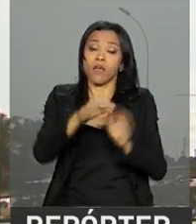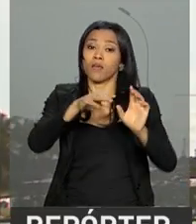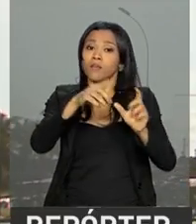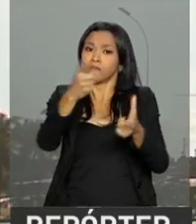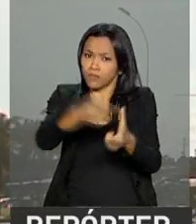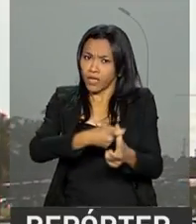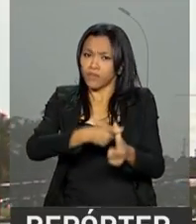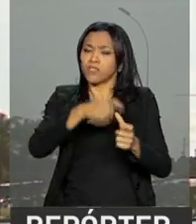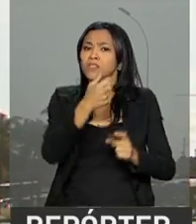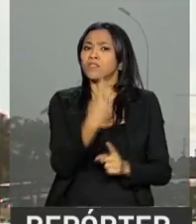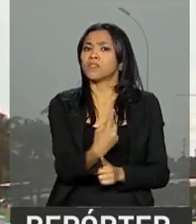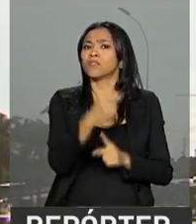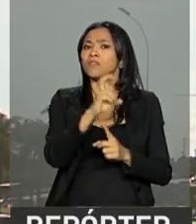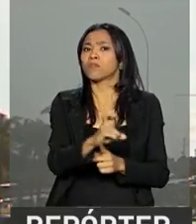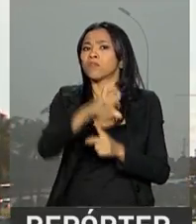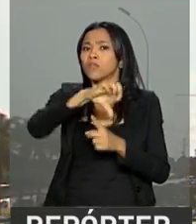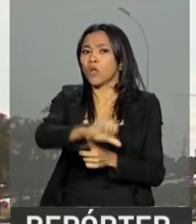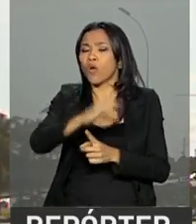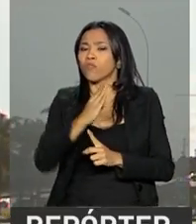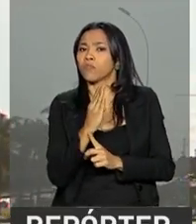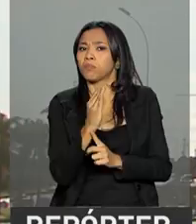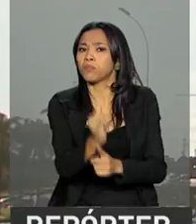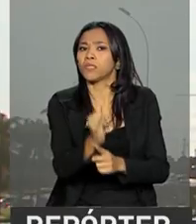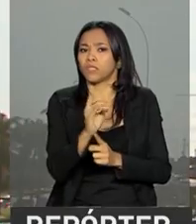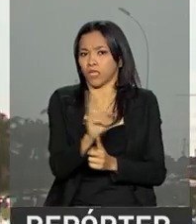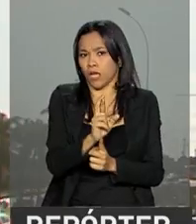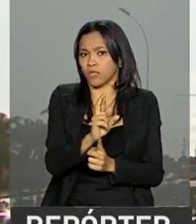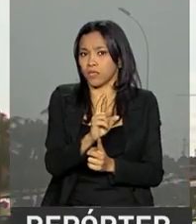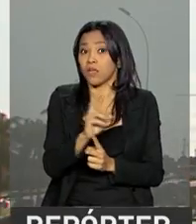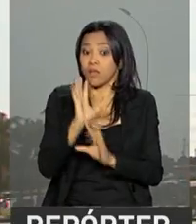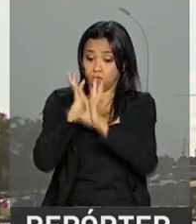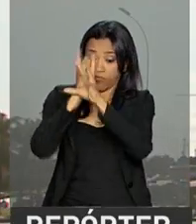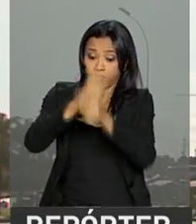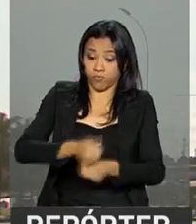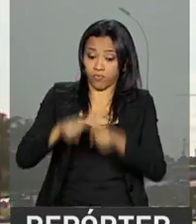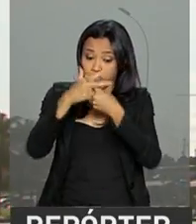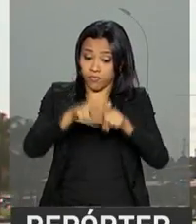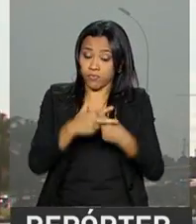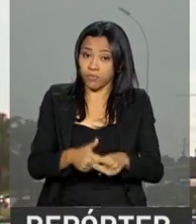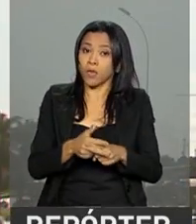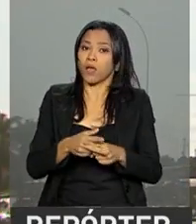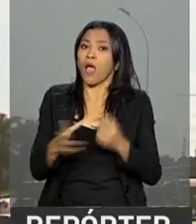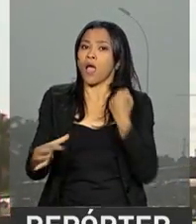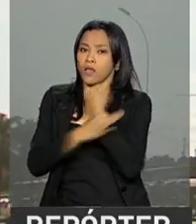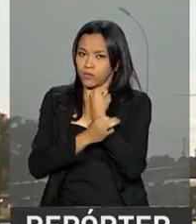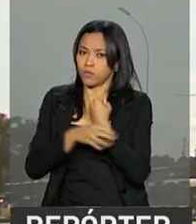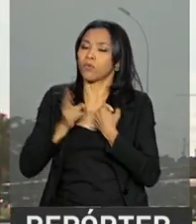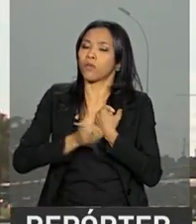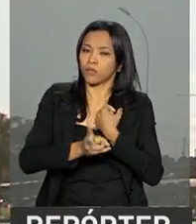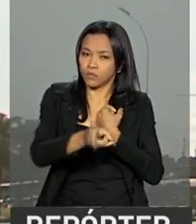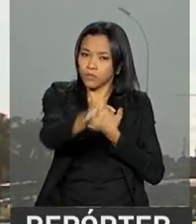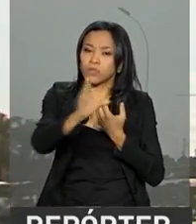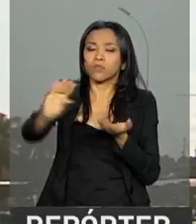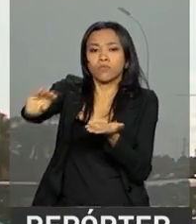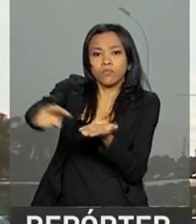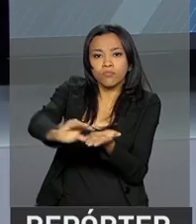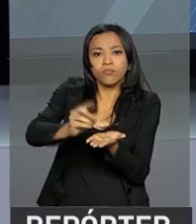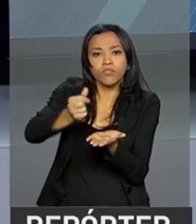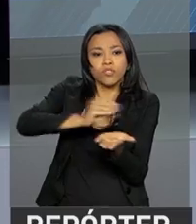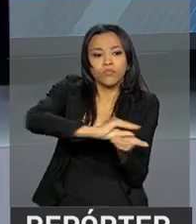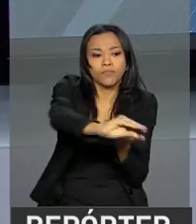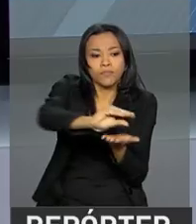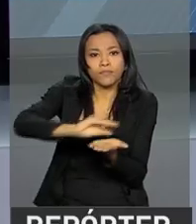de 159 bilhões de reais a revisão garante a continuidade dos investimentos públicos